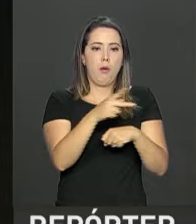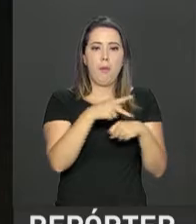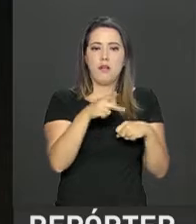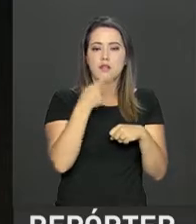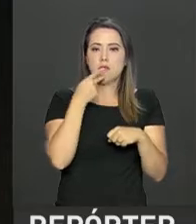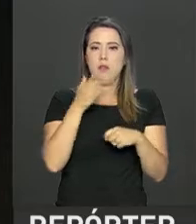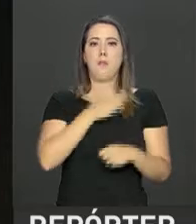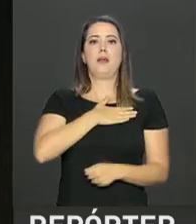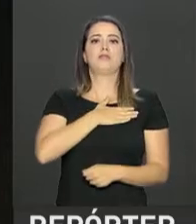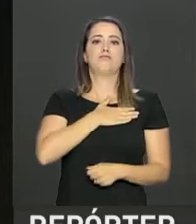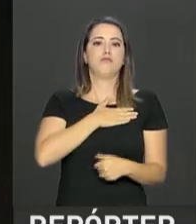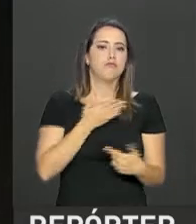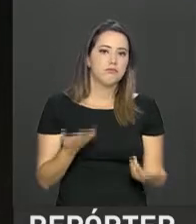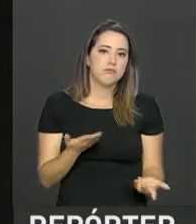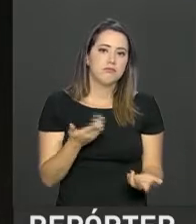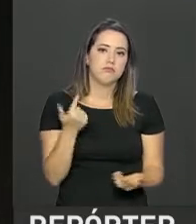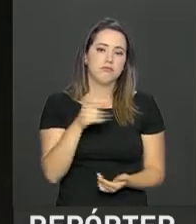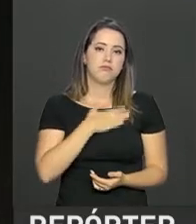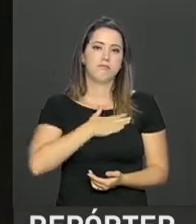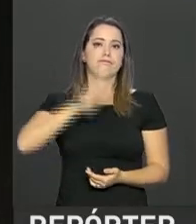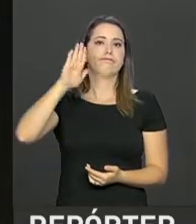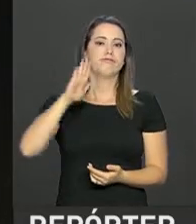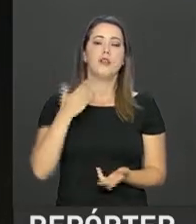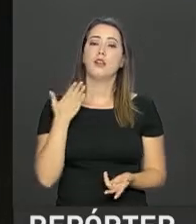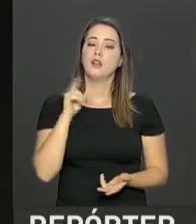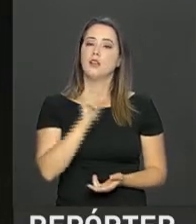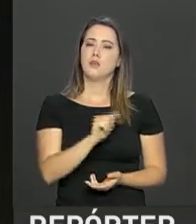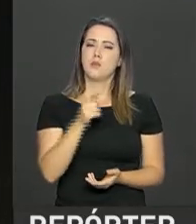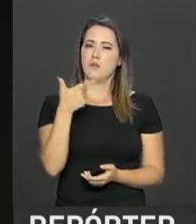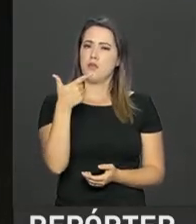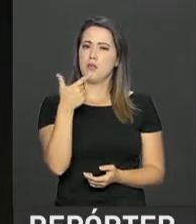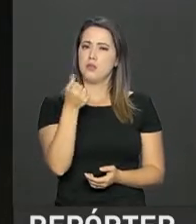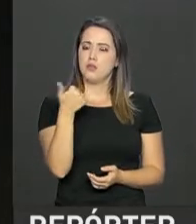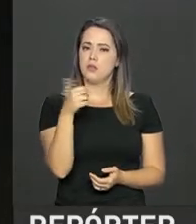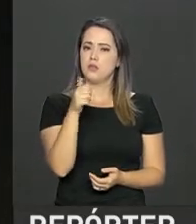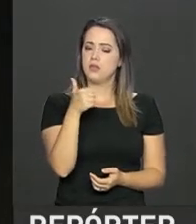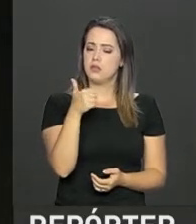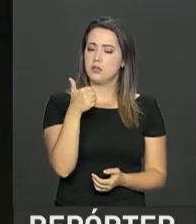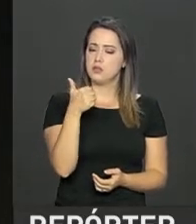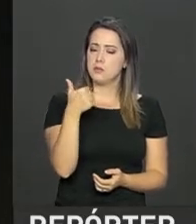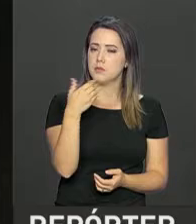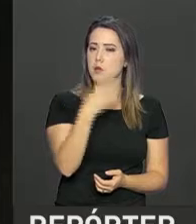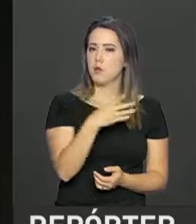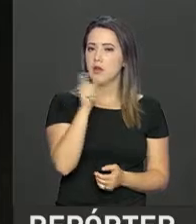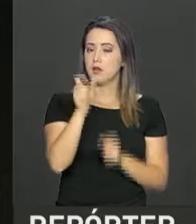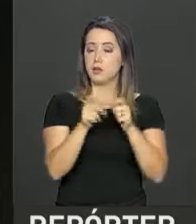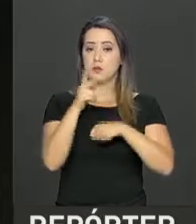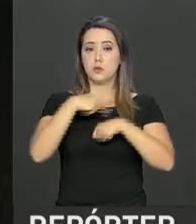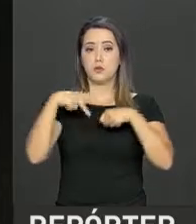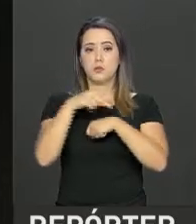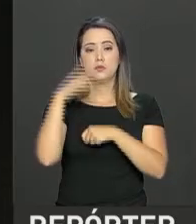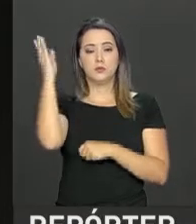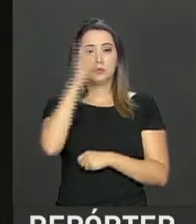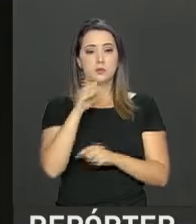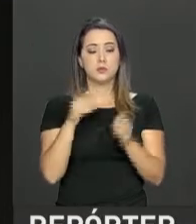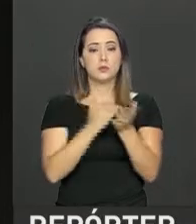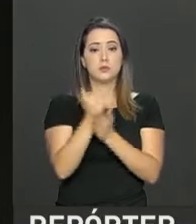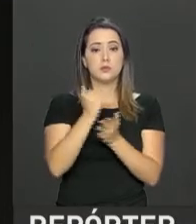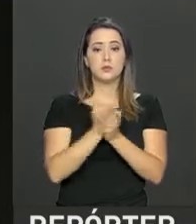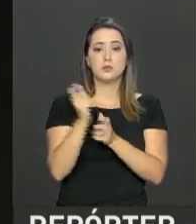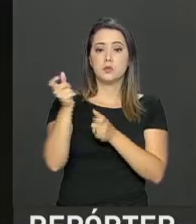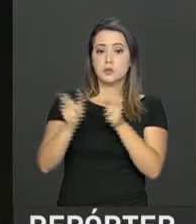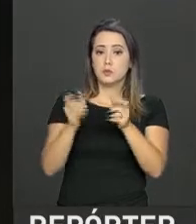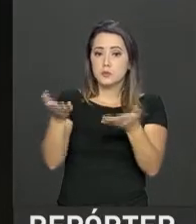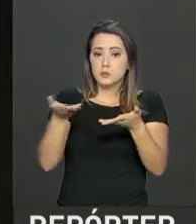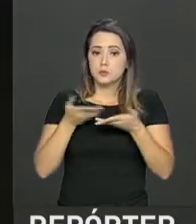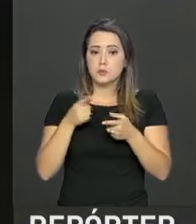como referência. Em 2014, quando o governo brasileiro passou a receber inúmeros refugiados sírios aqui no Brasil